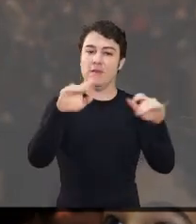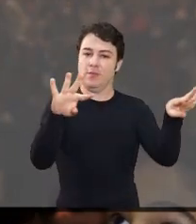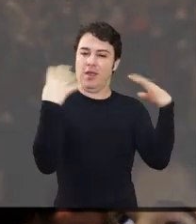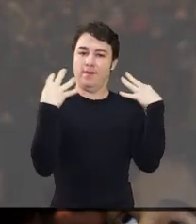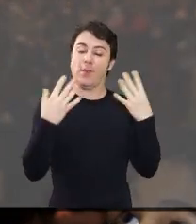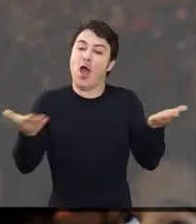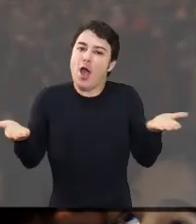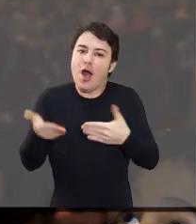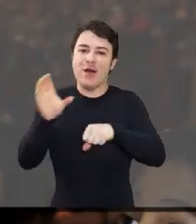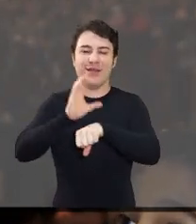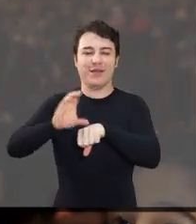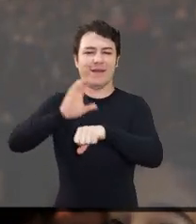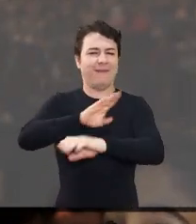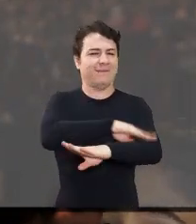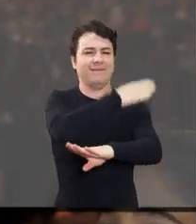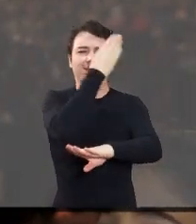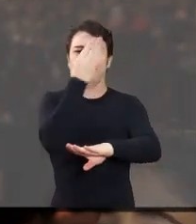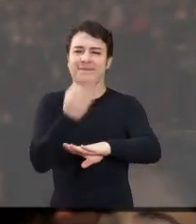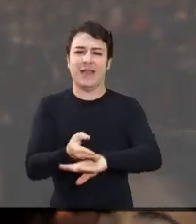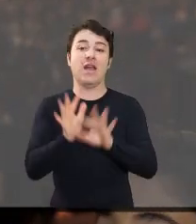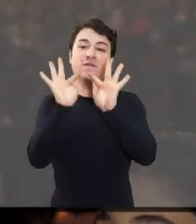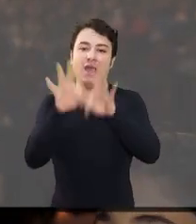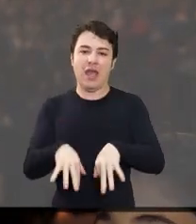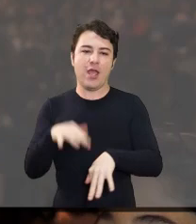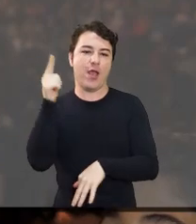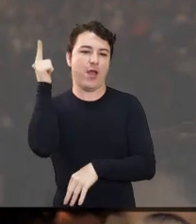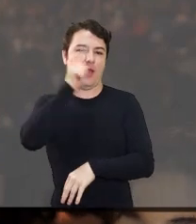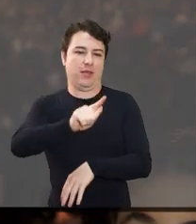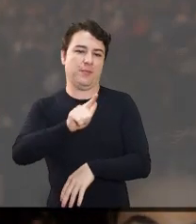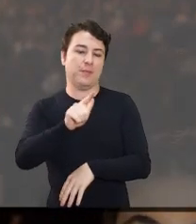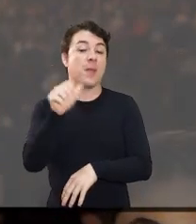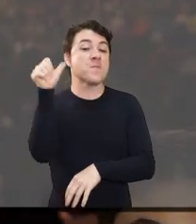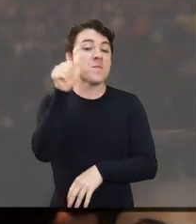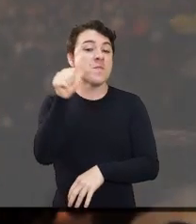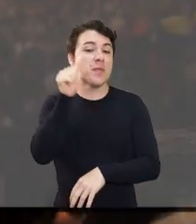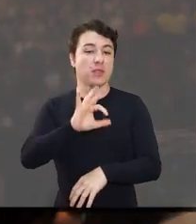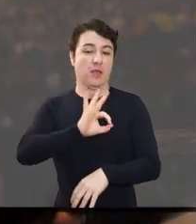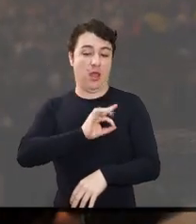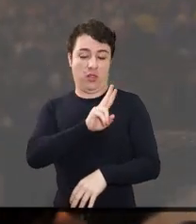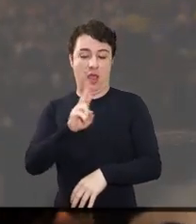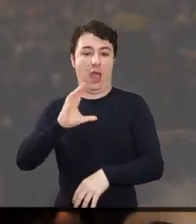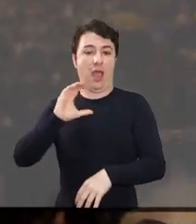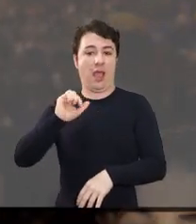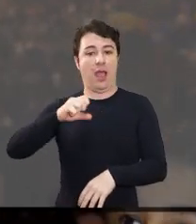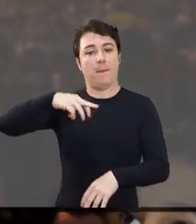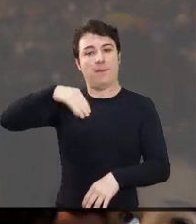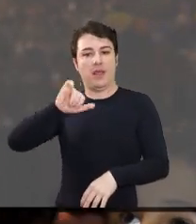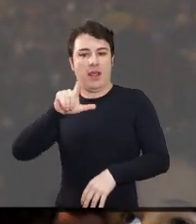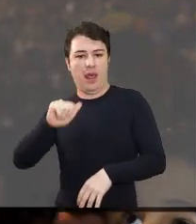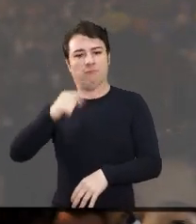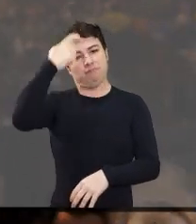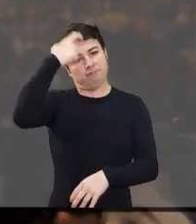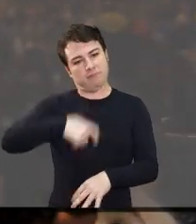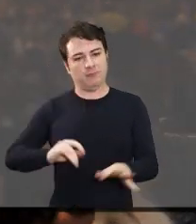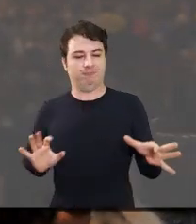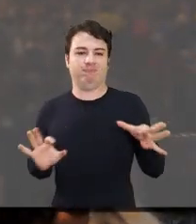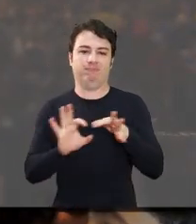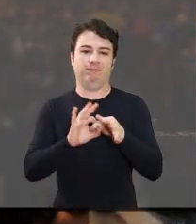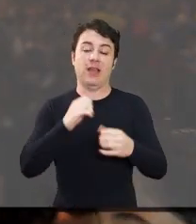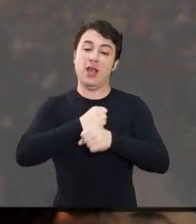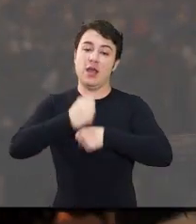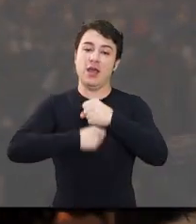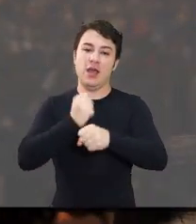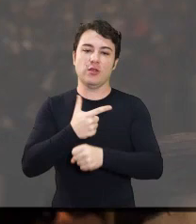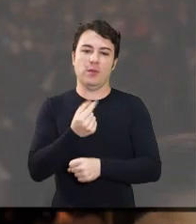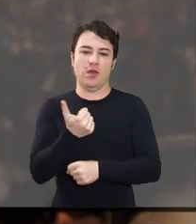E hoje é mais um evento aí, estamos aí coroando aí mais um semestre muito bem trabalhado pela Soldado Camila e por mim,